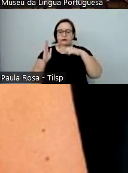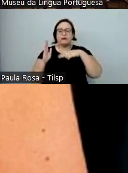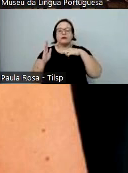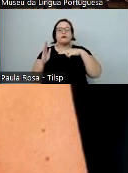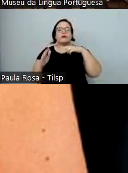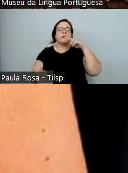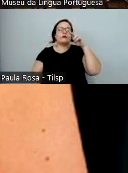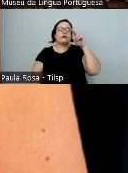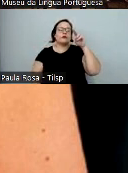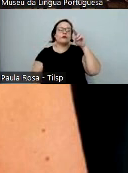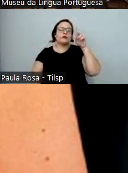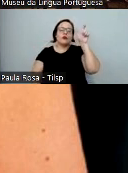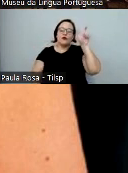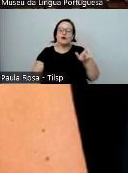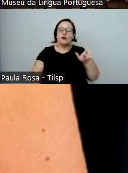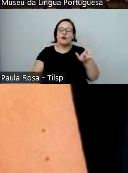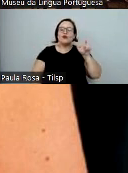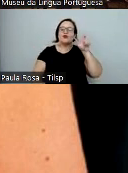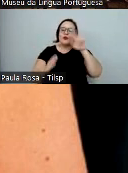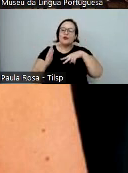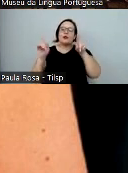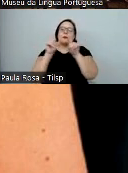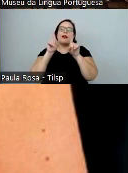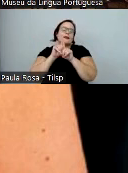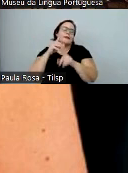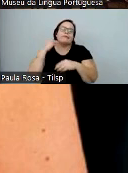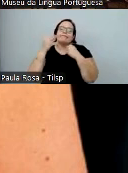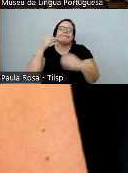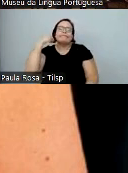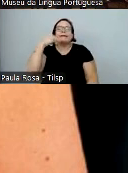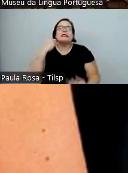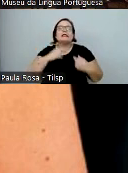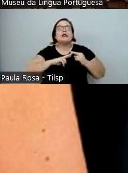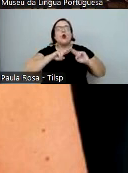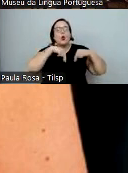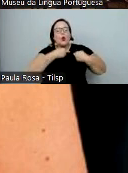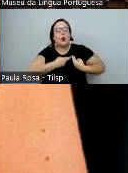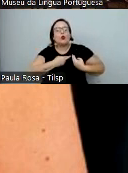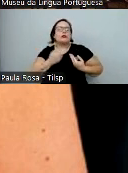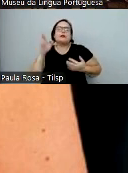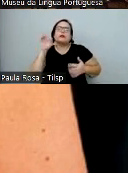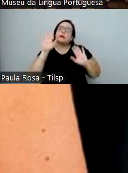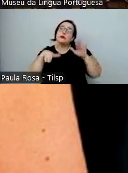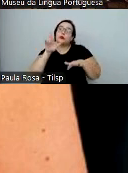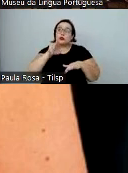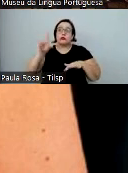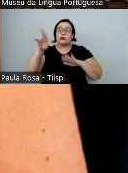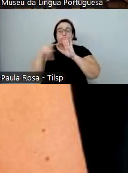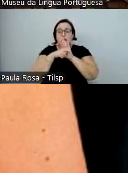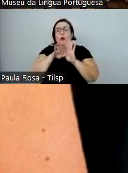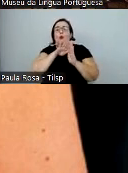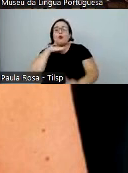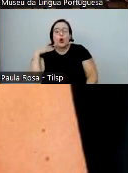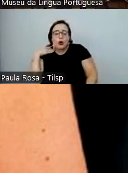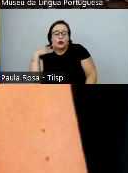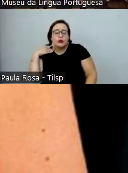o que era essa experiência do luto e aí não era o luto necessariamente de morte de alguém mas era um luto também da